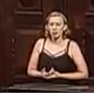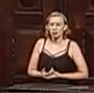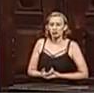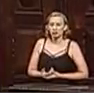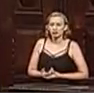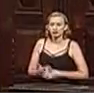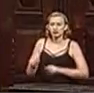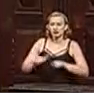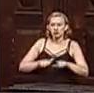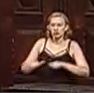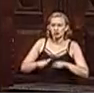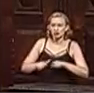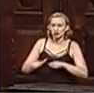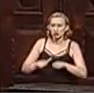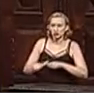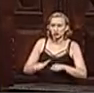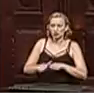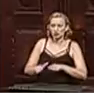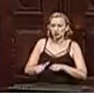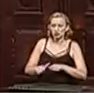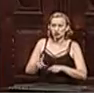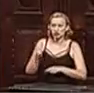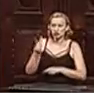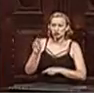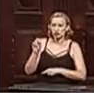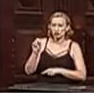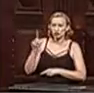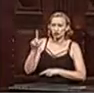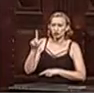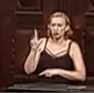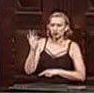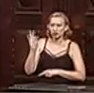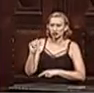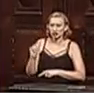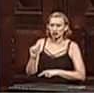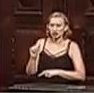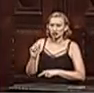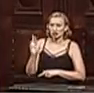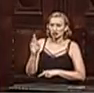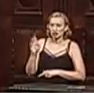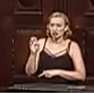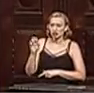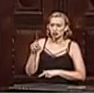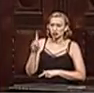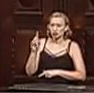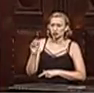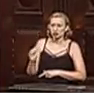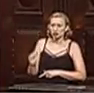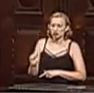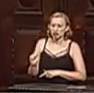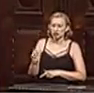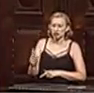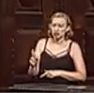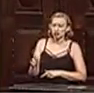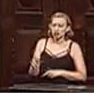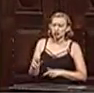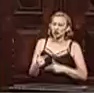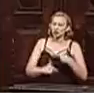os trabalhadores mortos em Volta Redonda, em luta por seus direitos, e quero